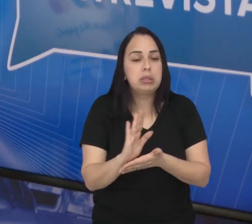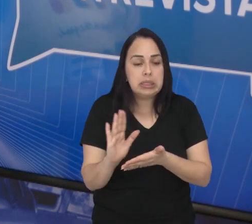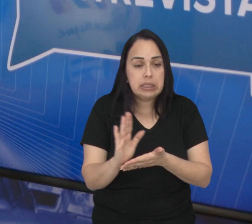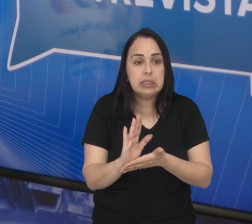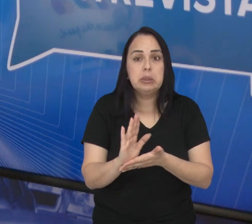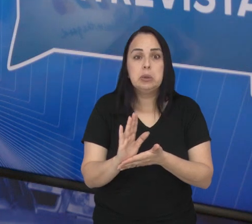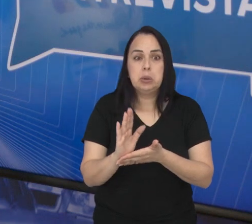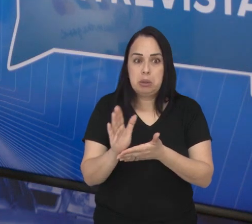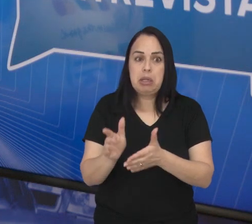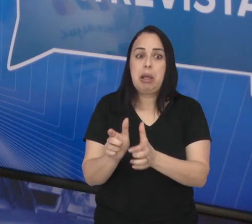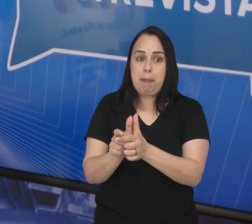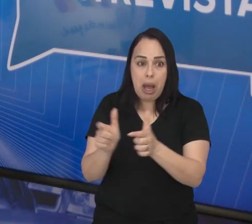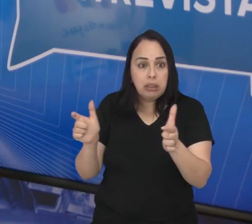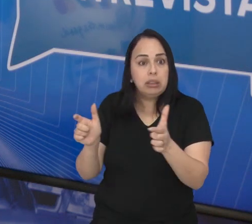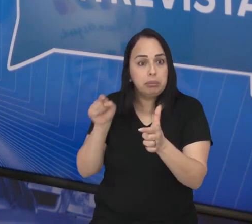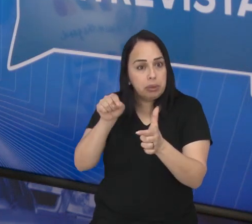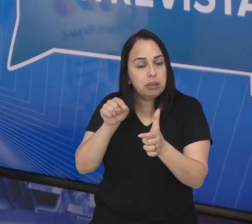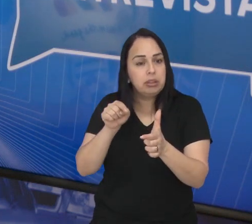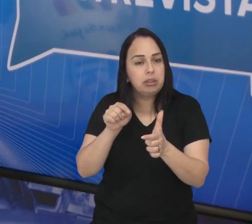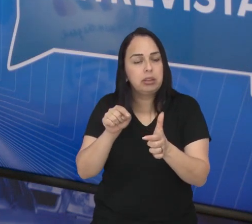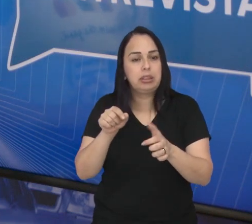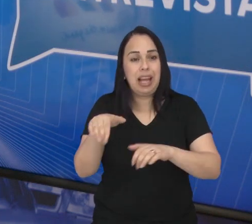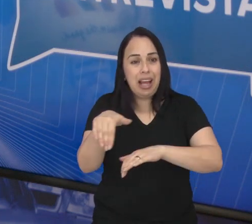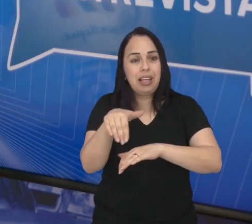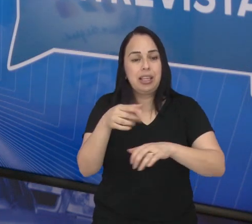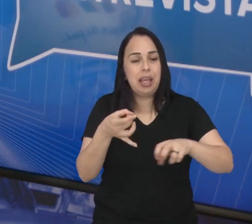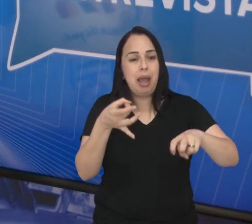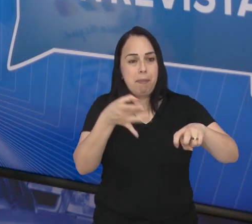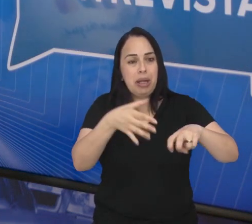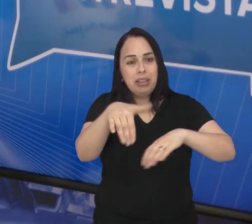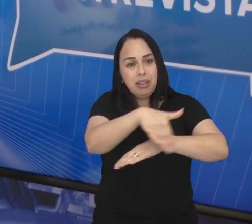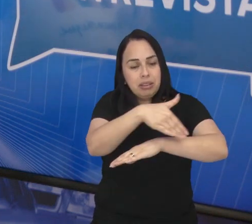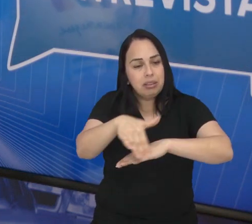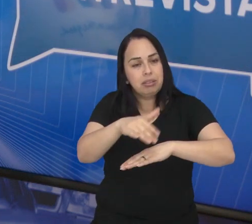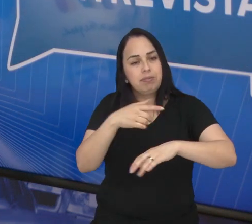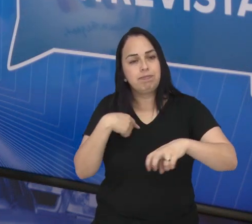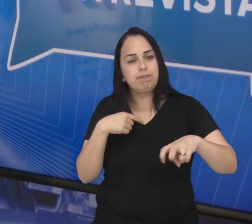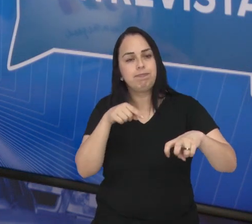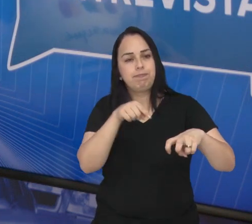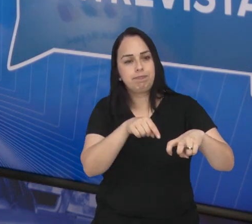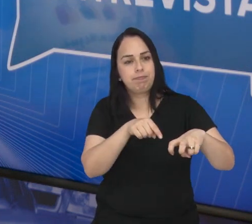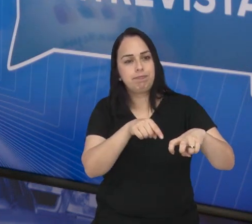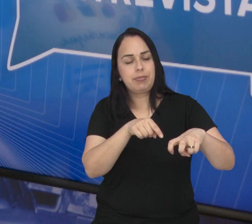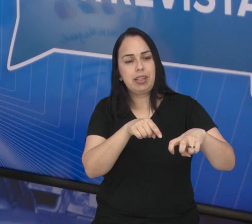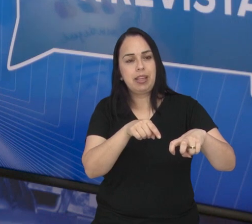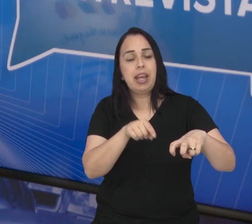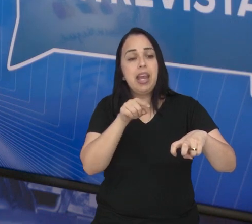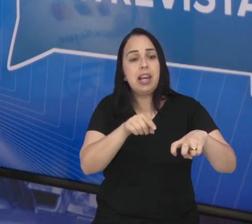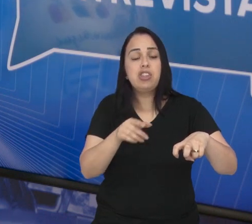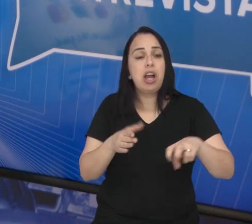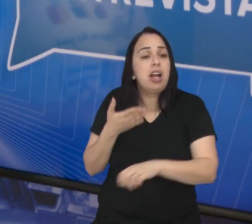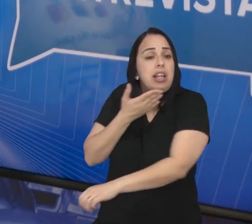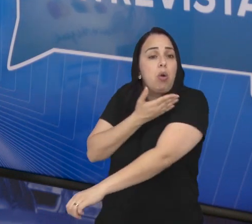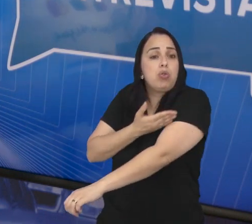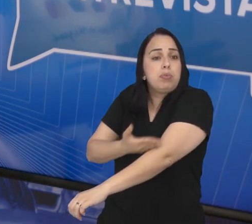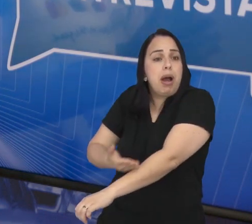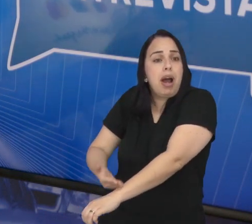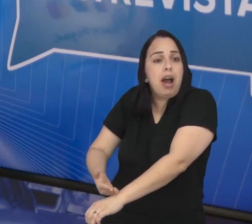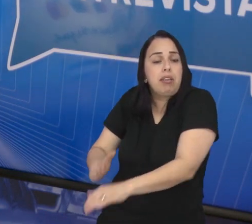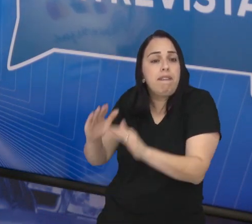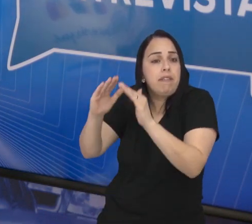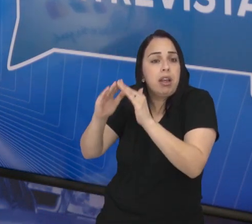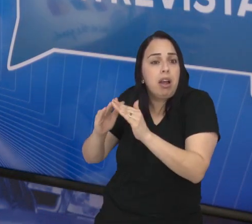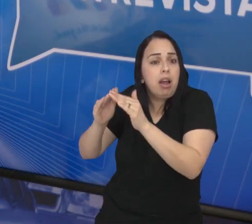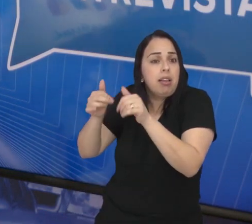fatia muito grande de animais em via pública que chamamos de semidomicilhados. É